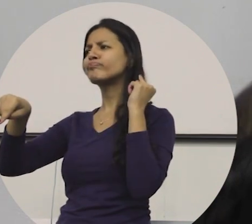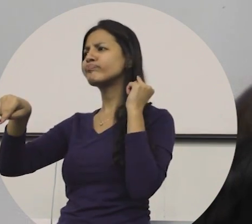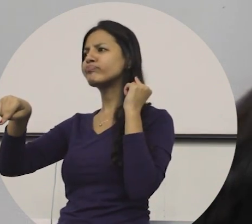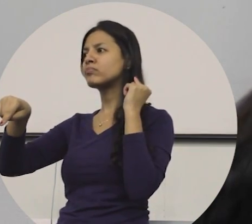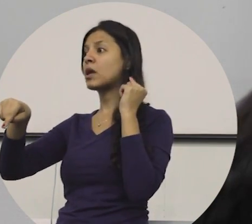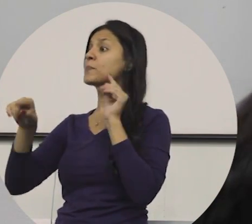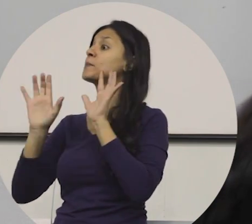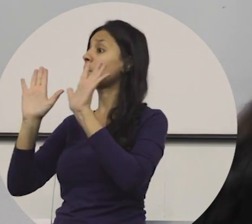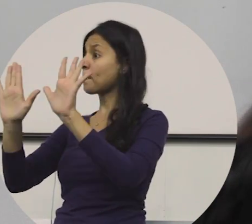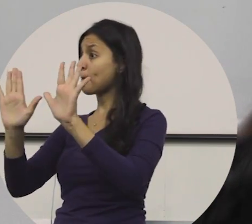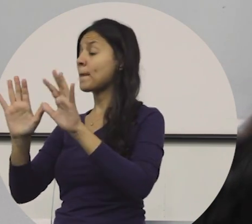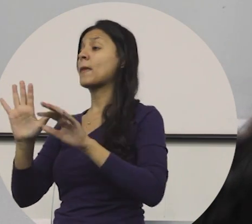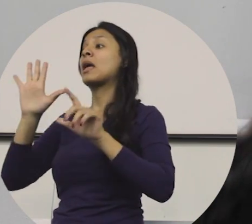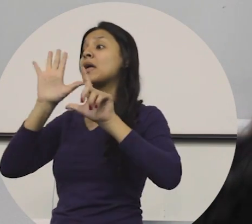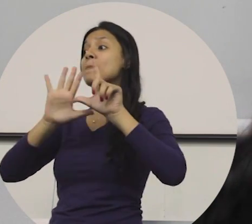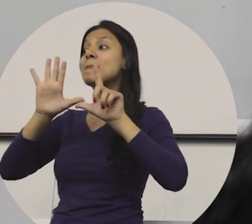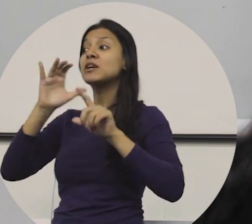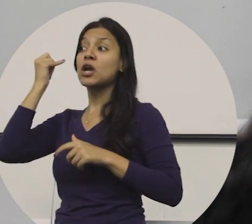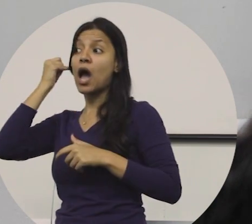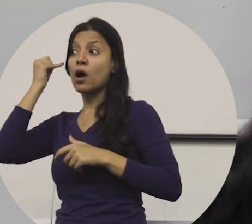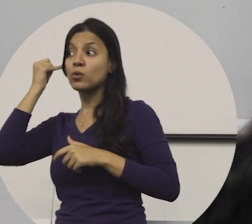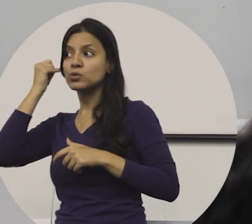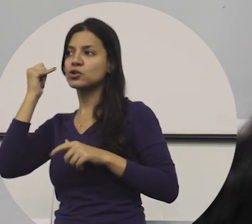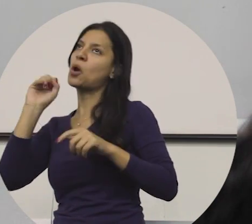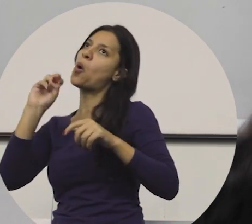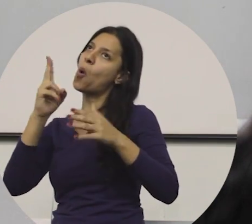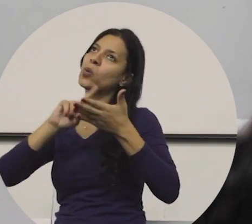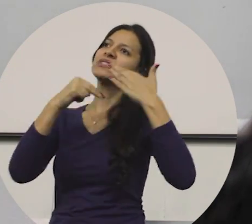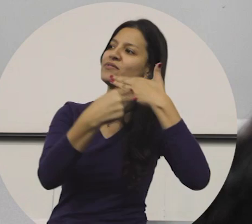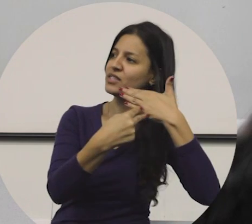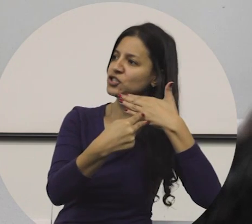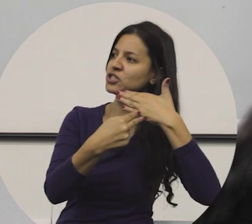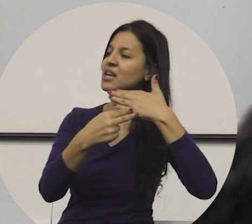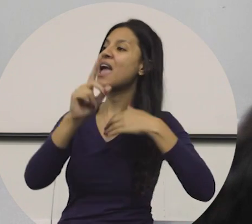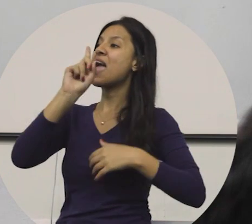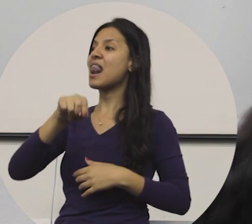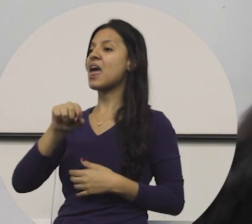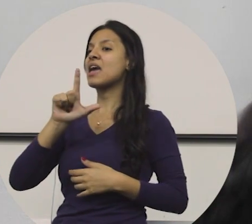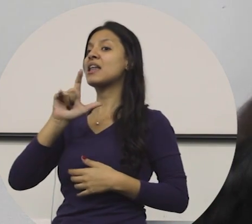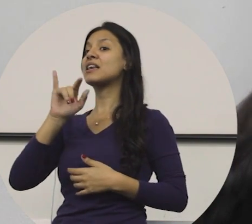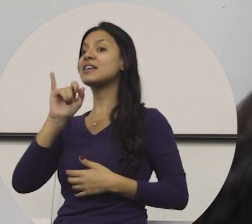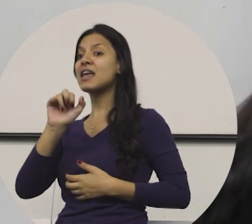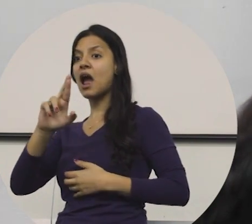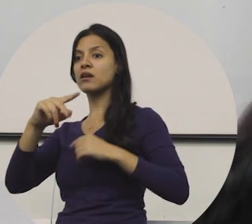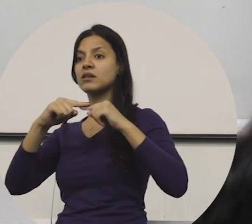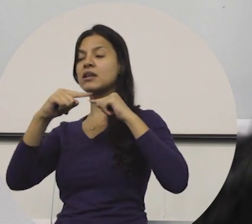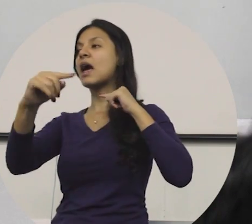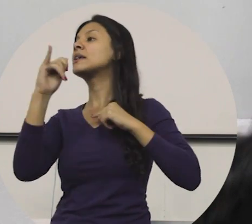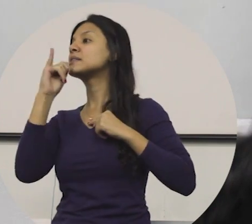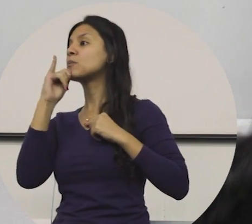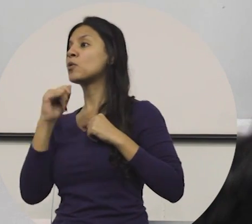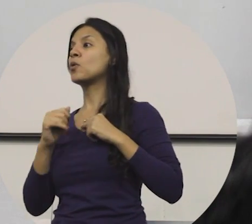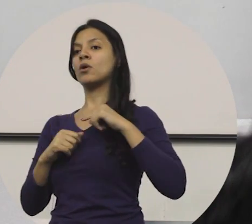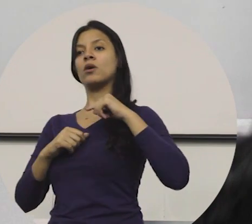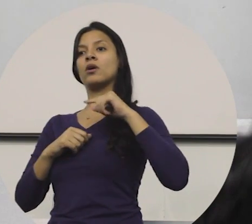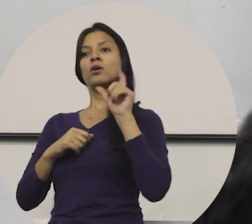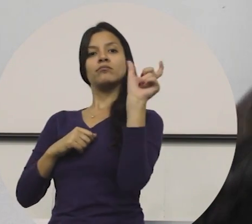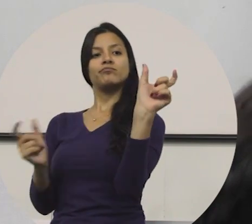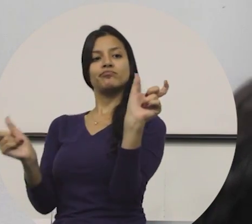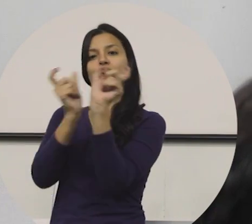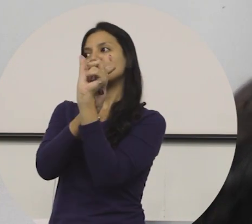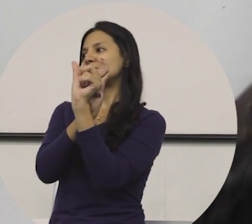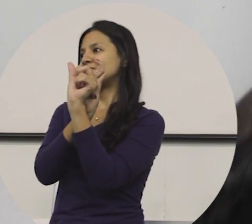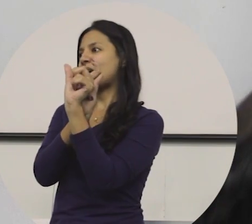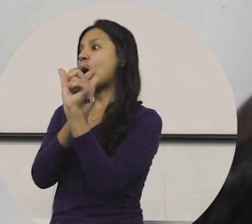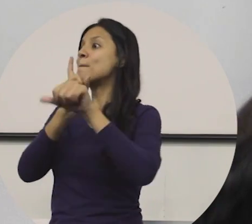A imagem acústica ou significante, ela é linear. A gente não consegue sobrepor duas imagens acústicas nas línguas